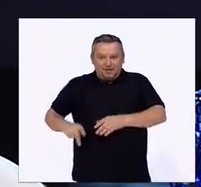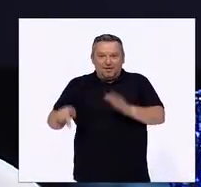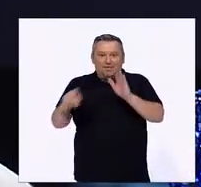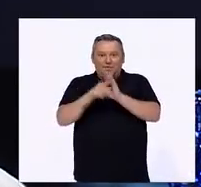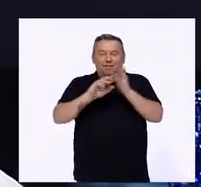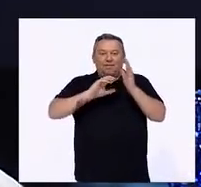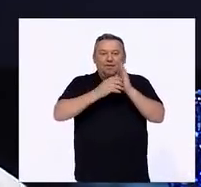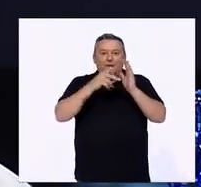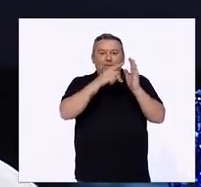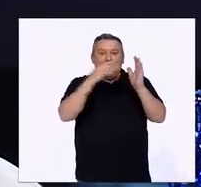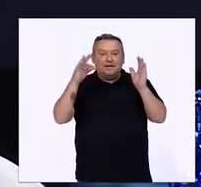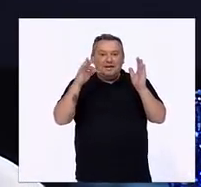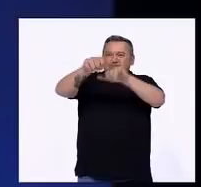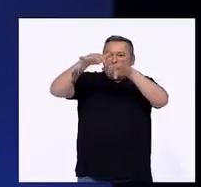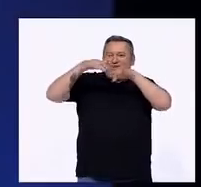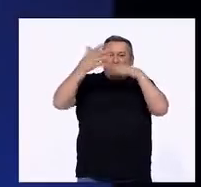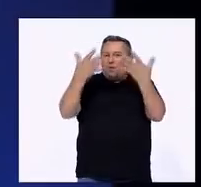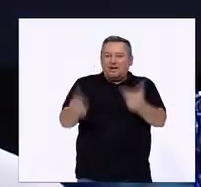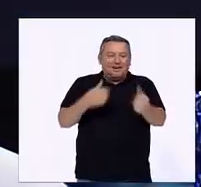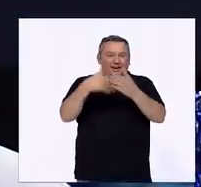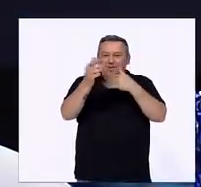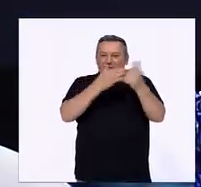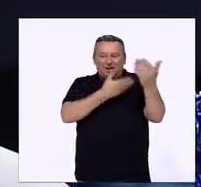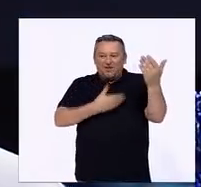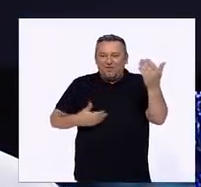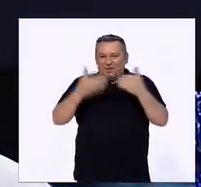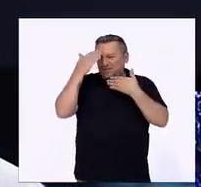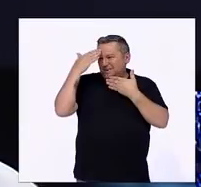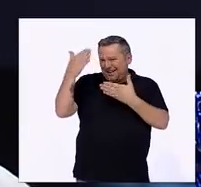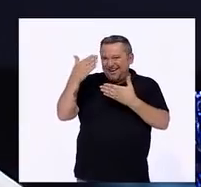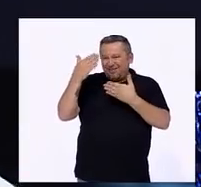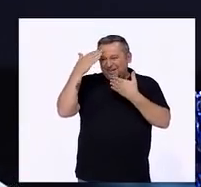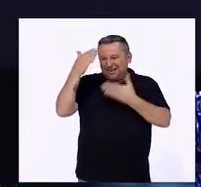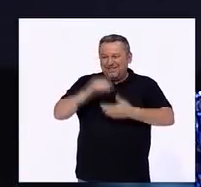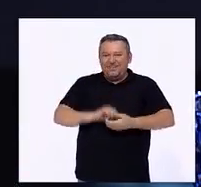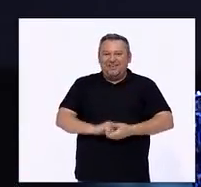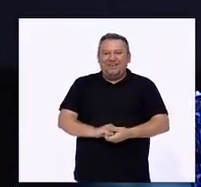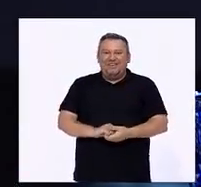chapa PT-PCdoB. Obrigada, Manuela. Obrigada.